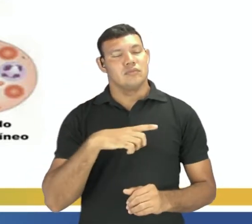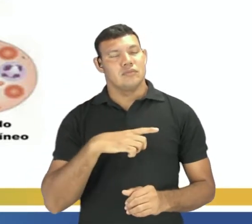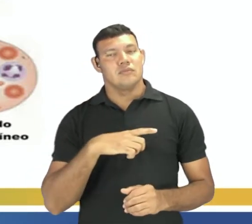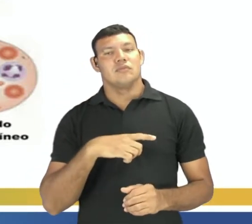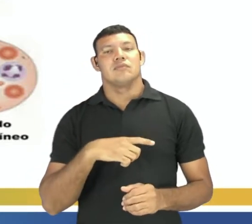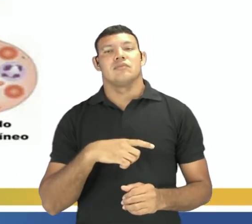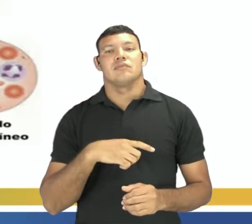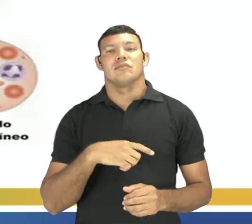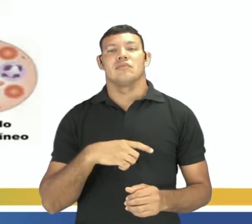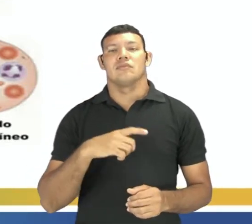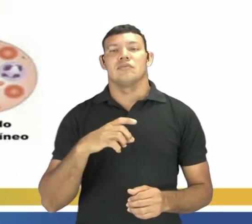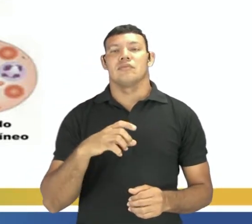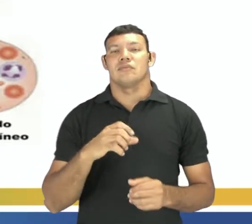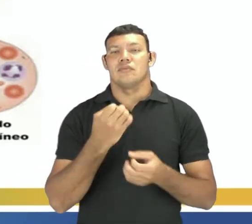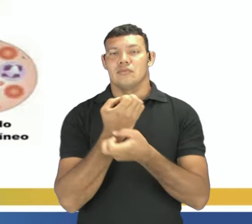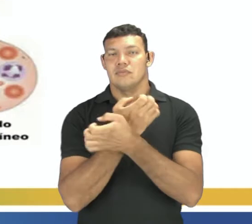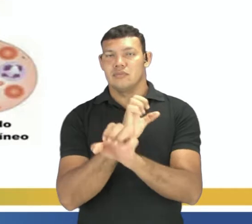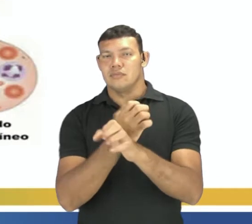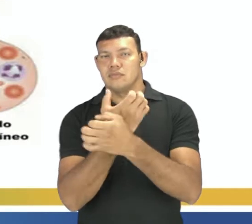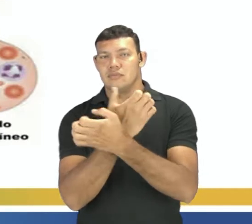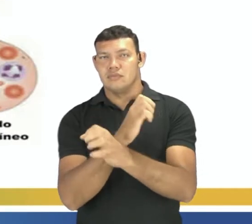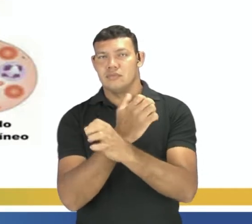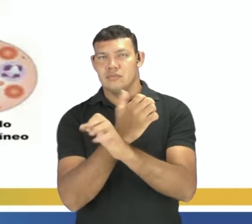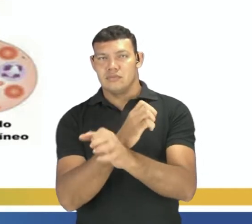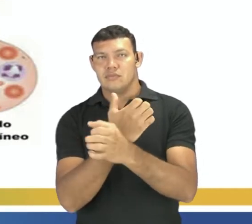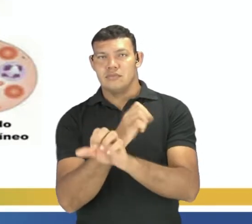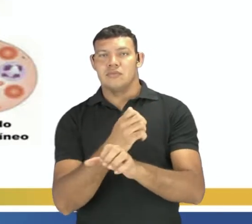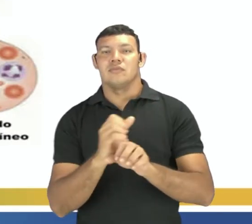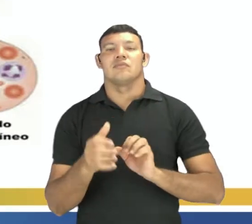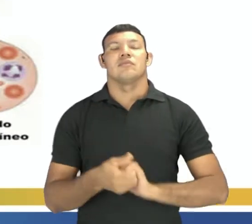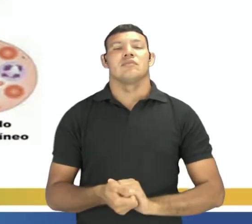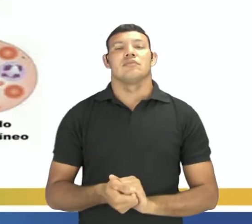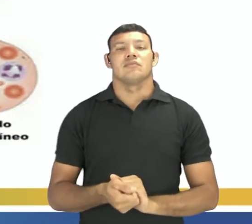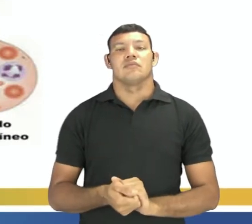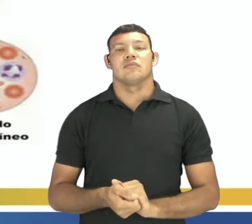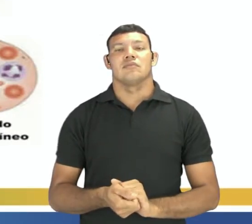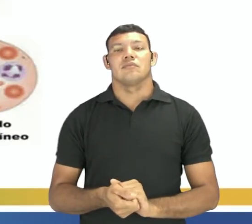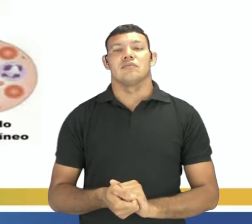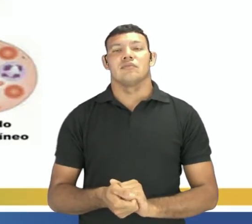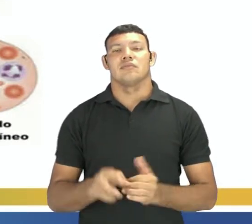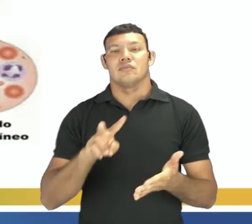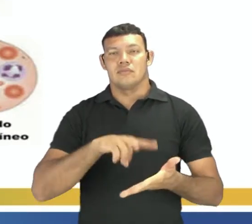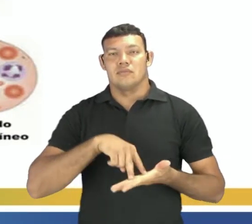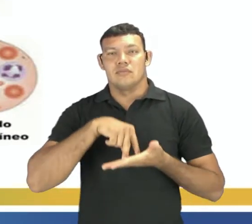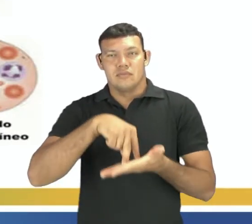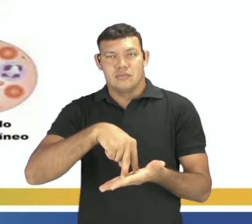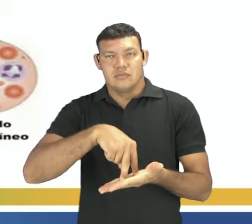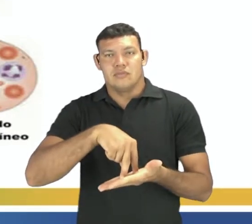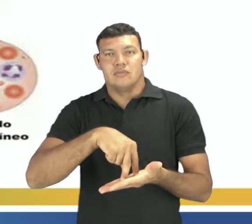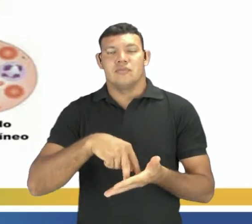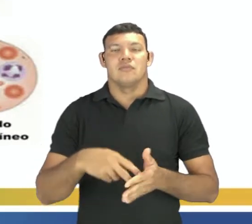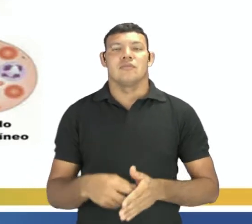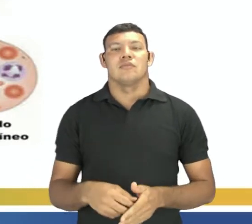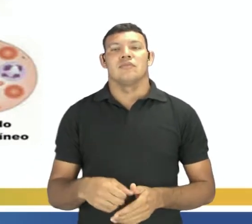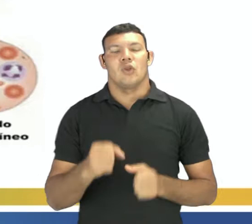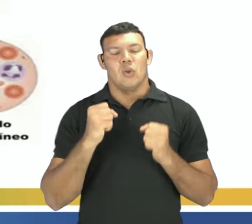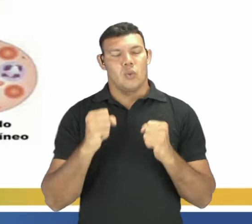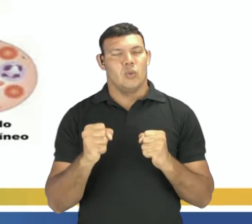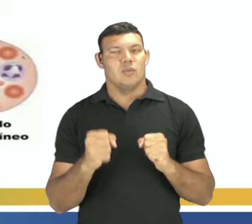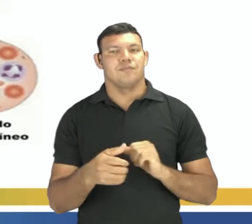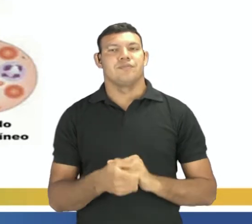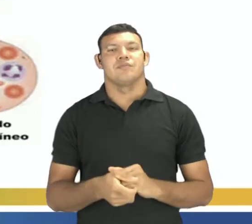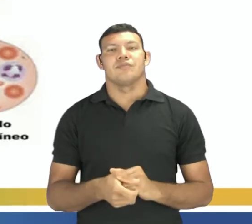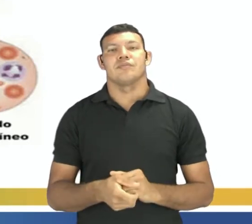o tecido ósseo, né, que é o tecido que serve de sustentação para o nosso corpo. Nós vamos ter